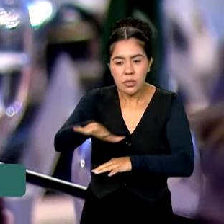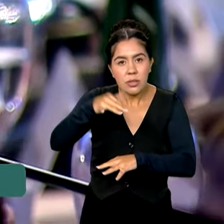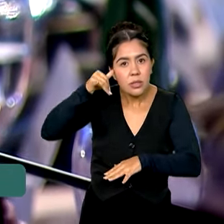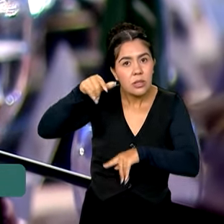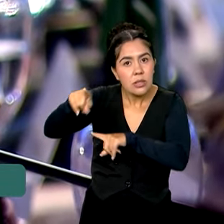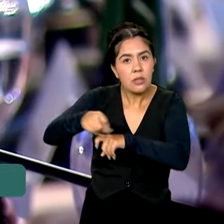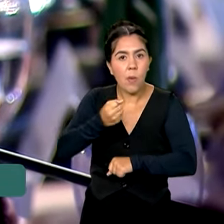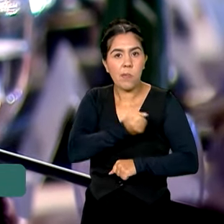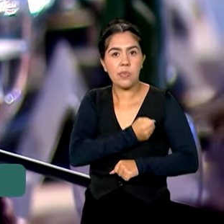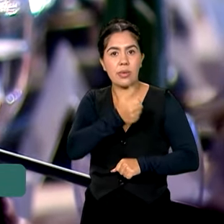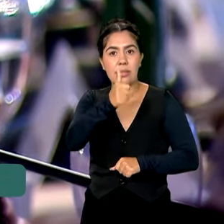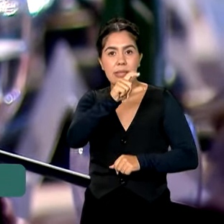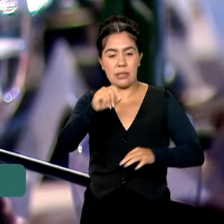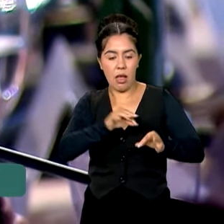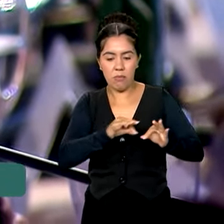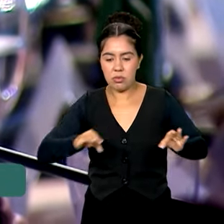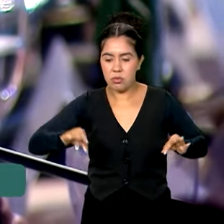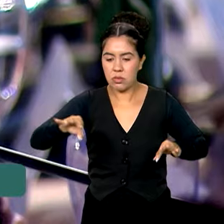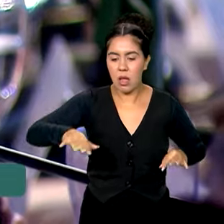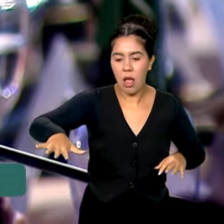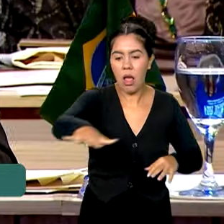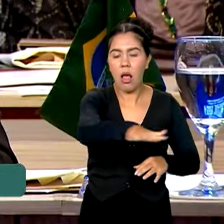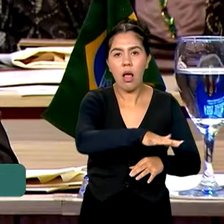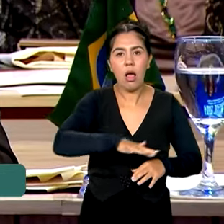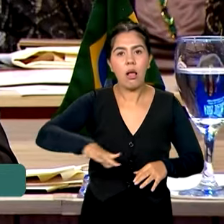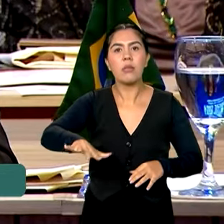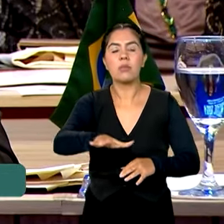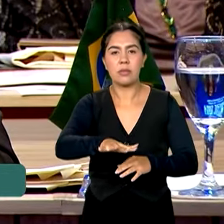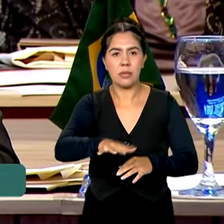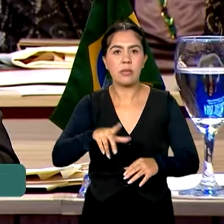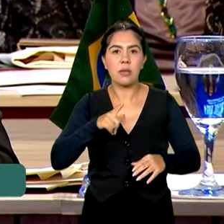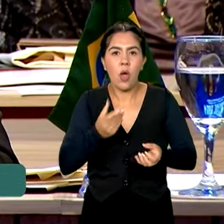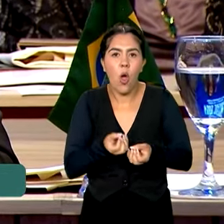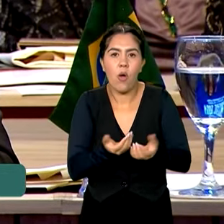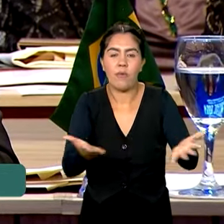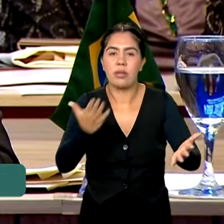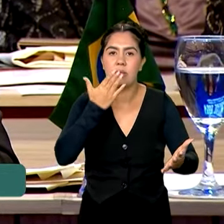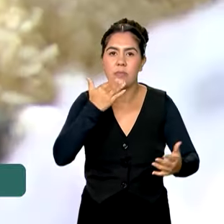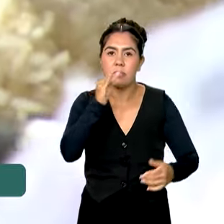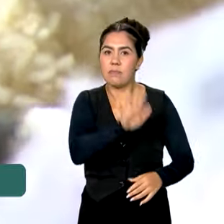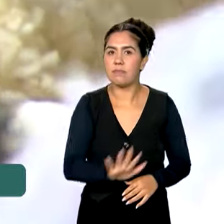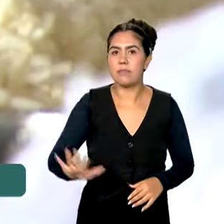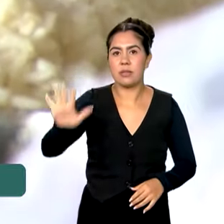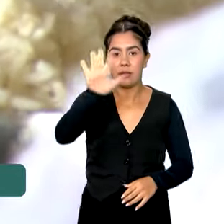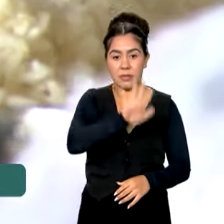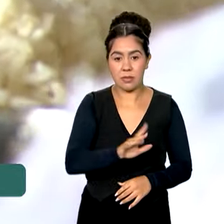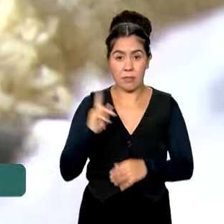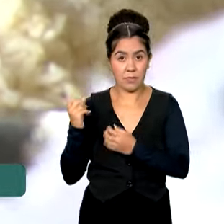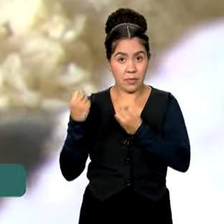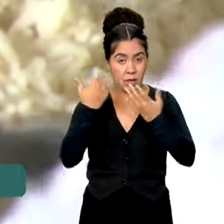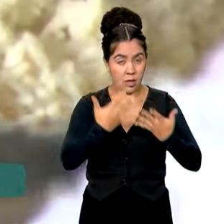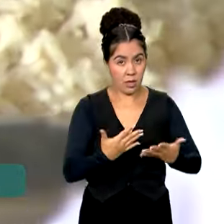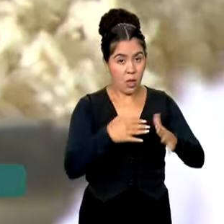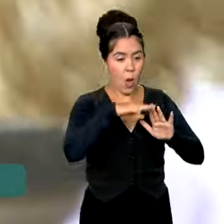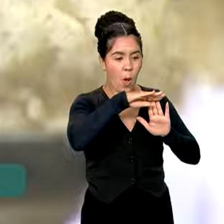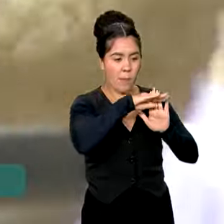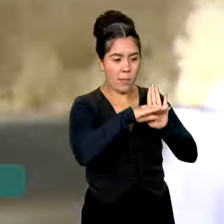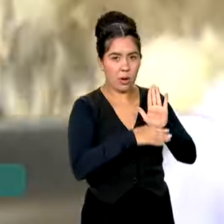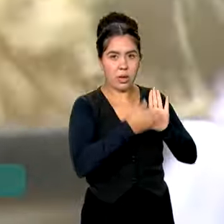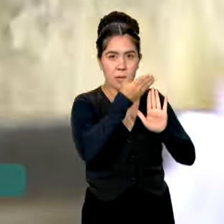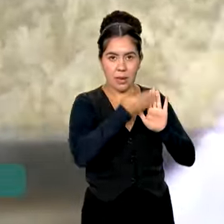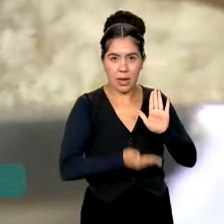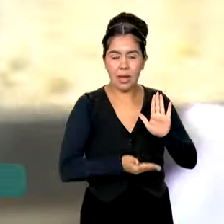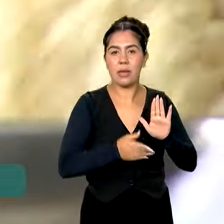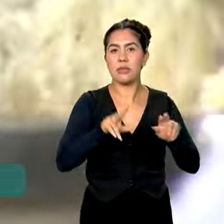hectares, produzindo parte expressiva dos alimentos que consumimos no país. Programas de transferência de